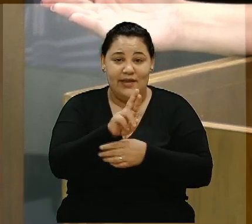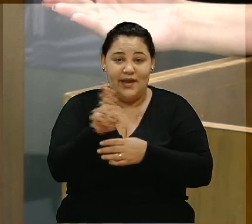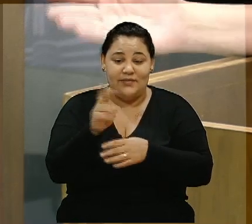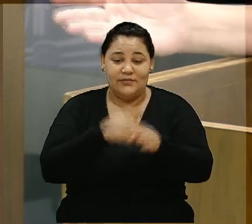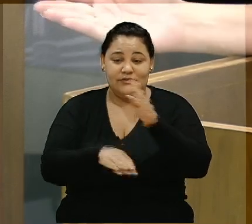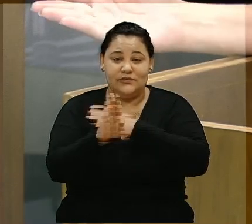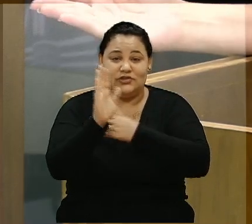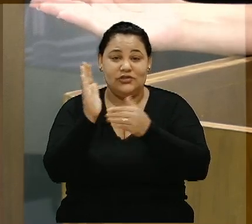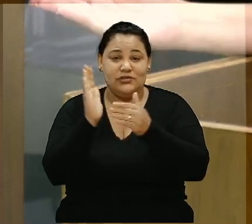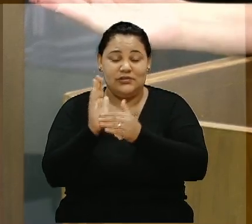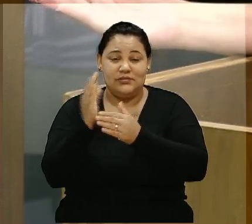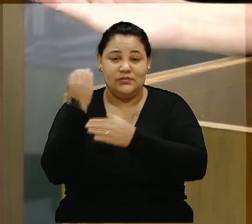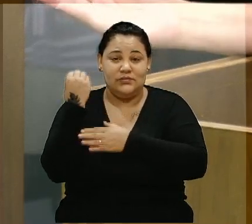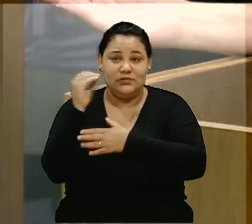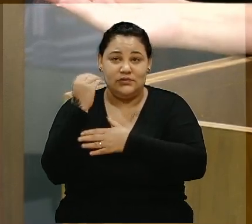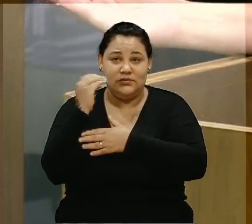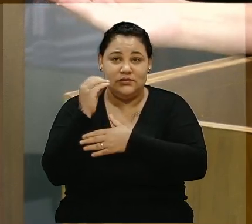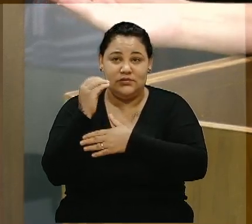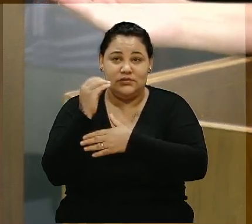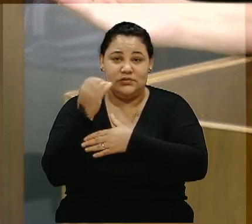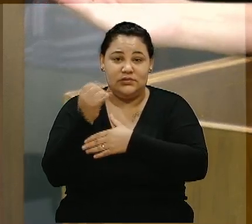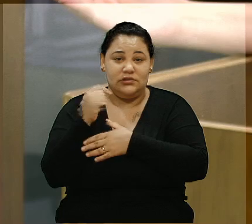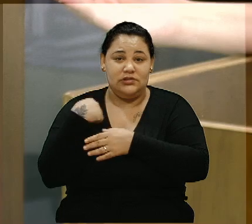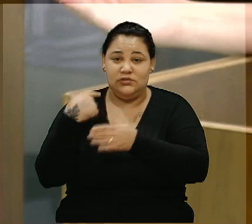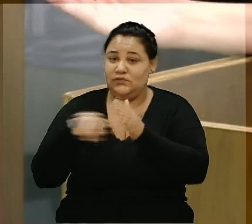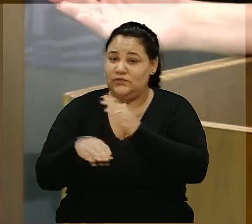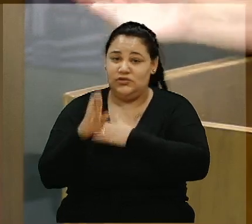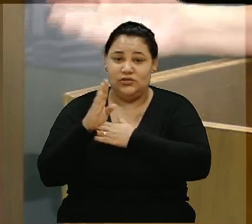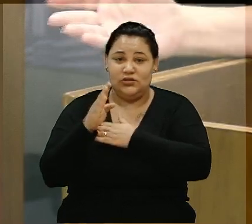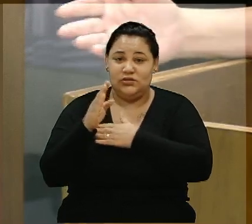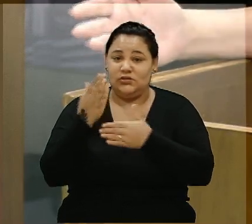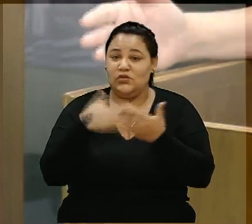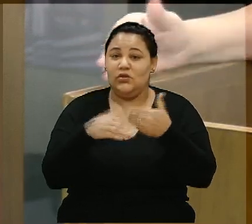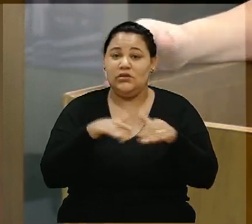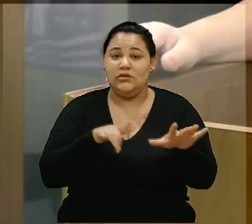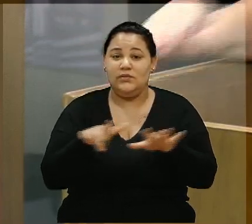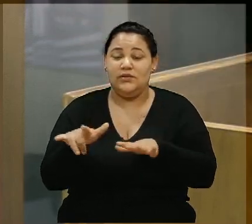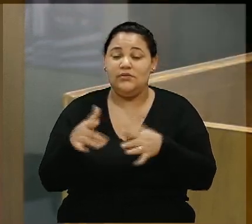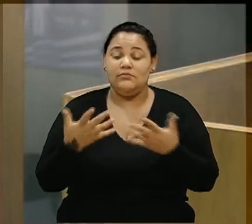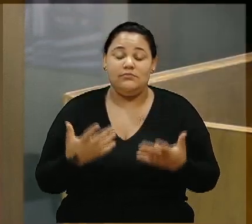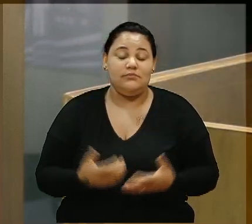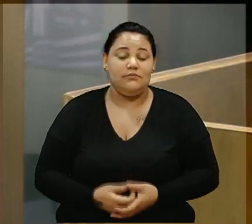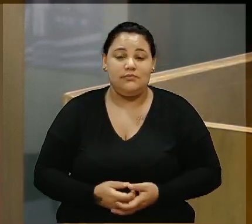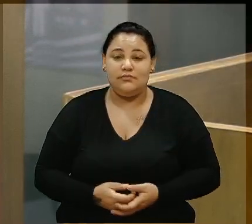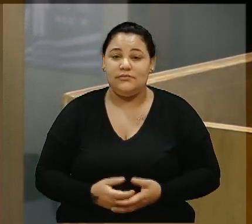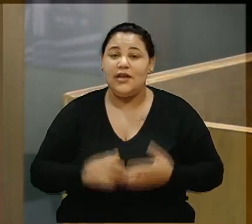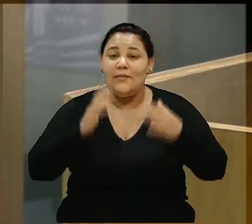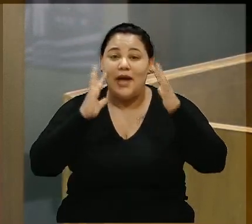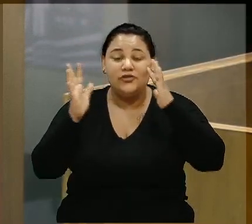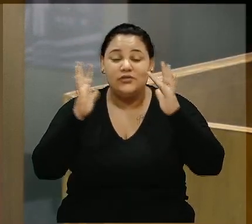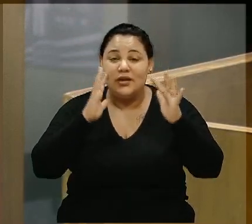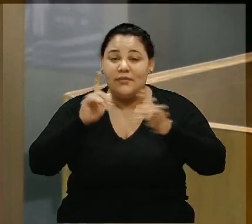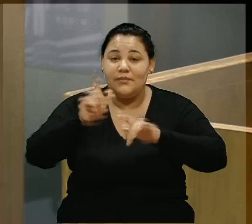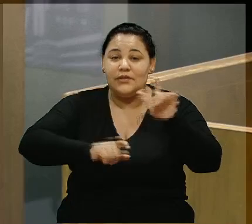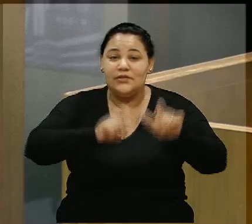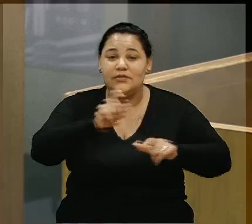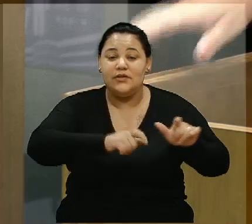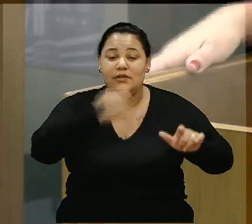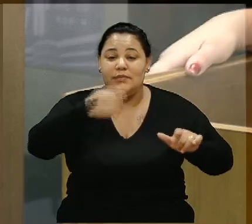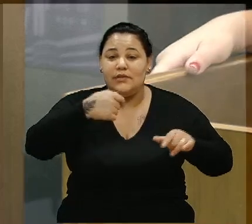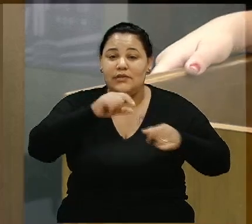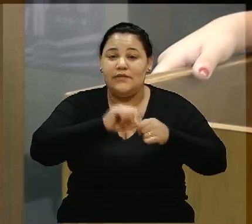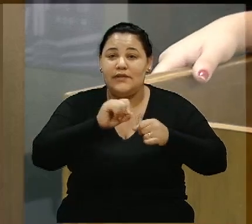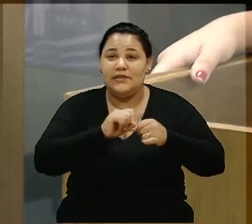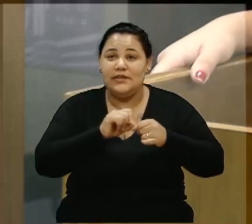Alegre. Se precisar ir toda semana, imagina uma pessoa que precisa fazer esse